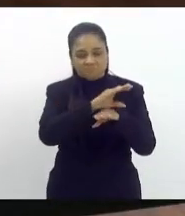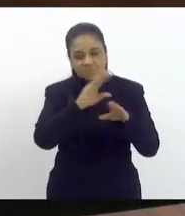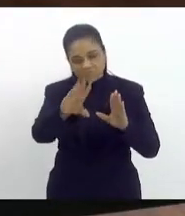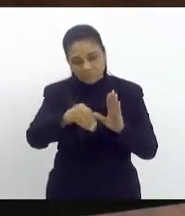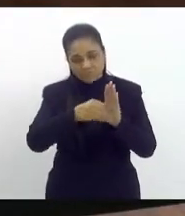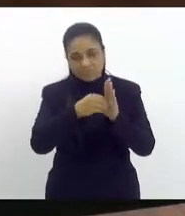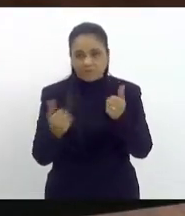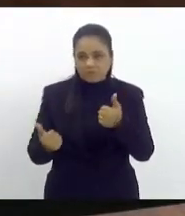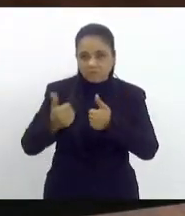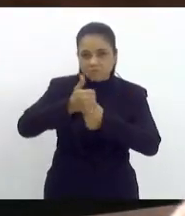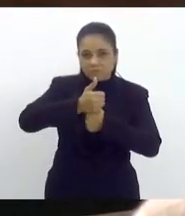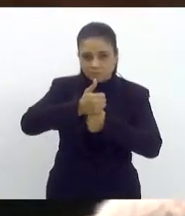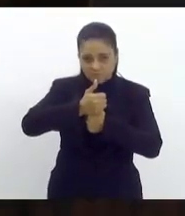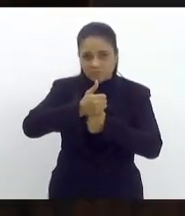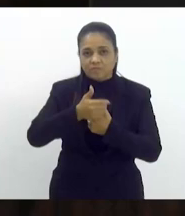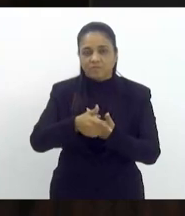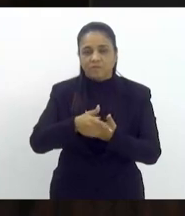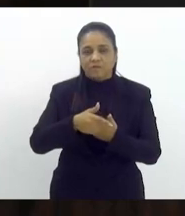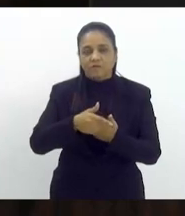por substantivo